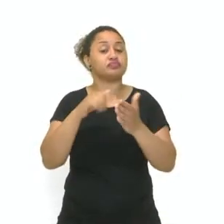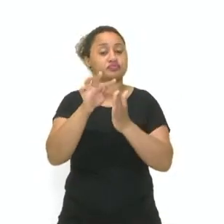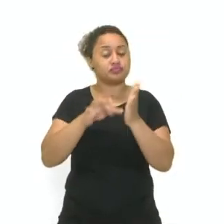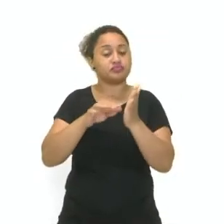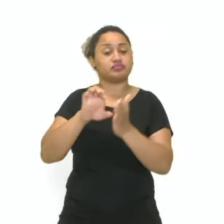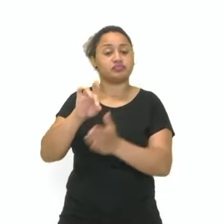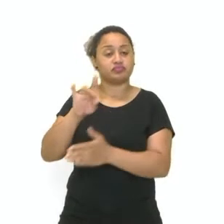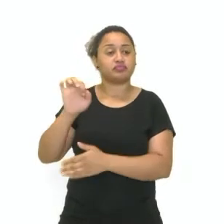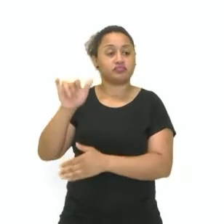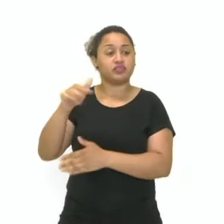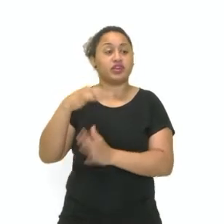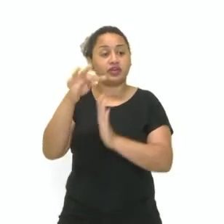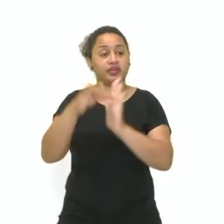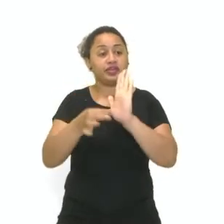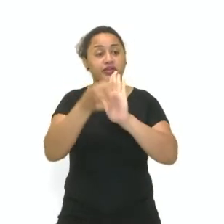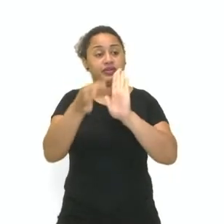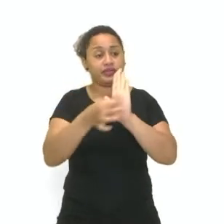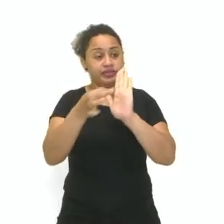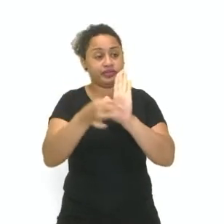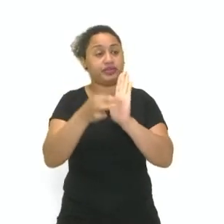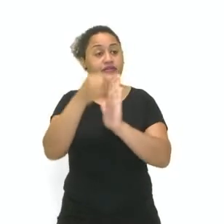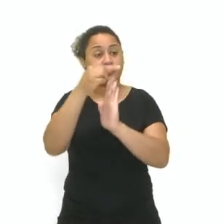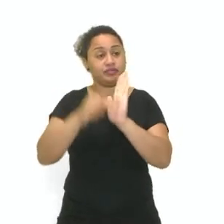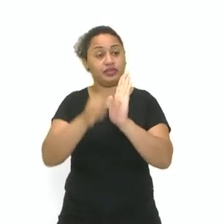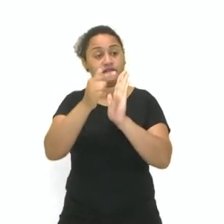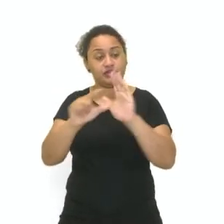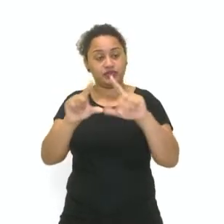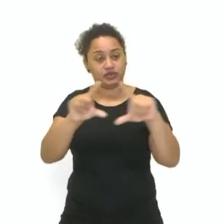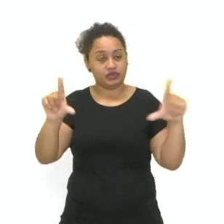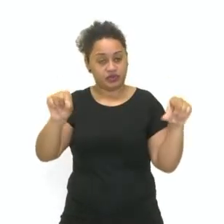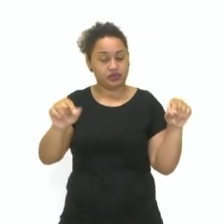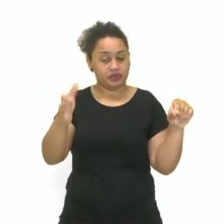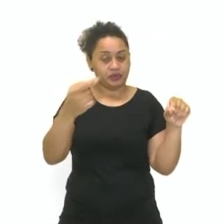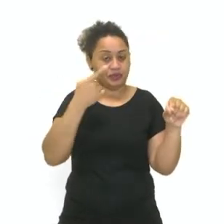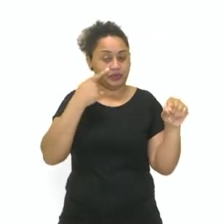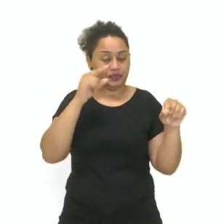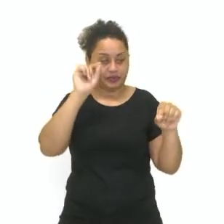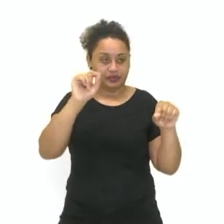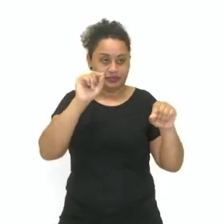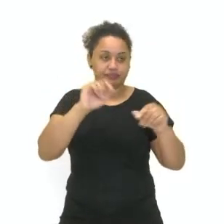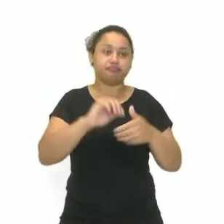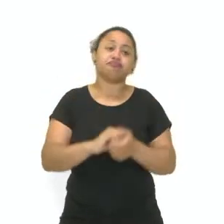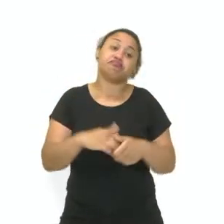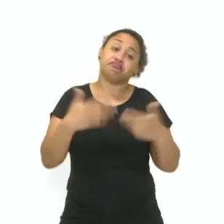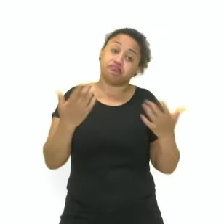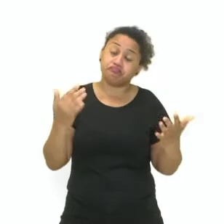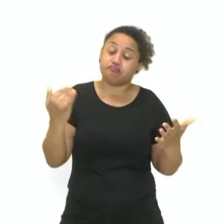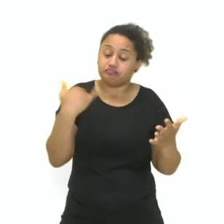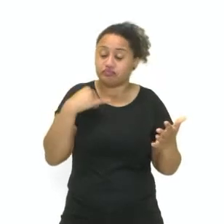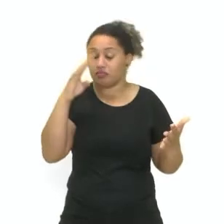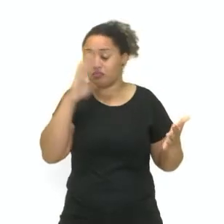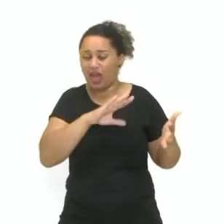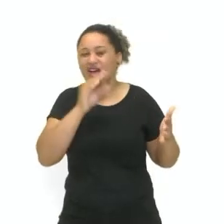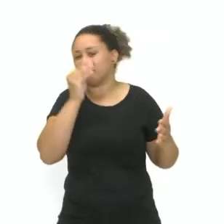texto argumentativo. Vamos reler aqui esse fragmento. É plausível